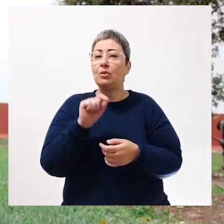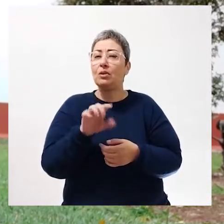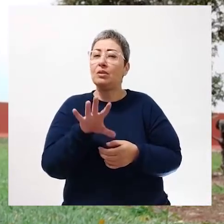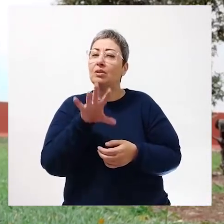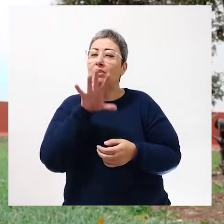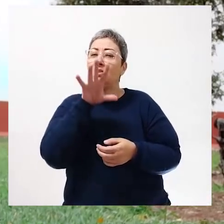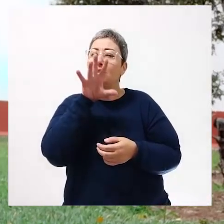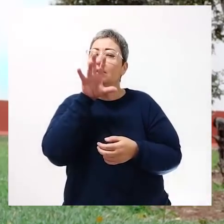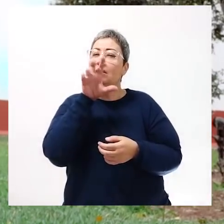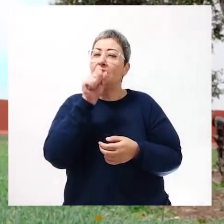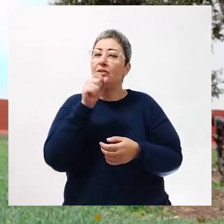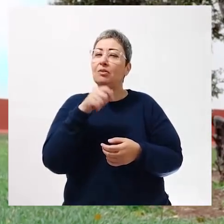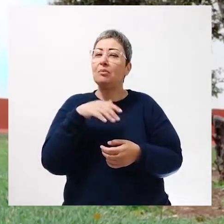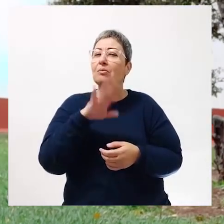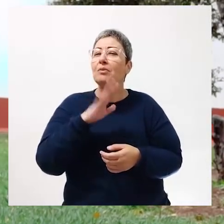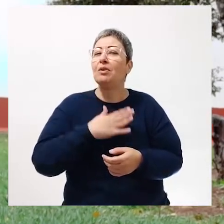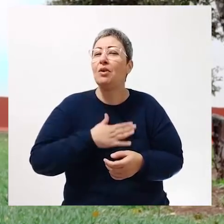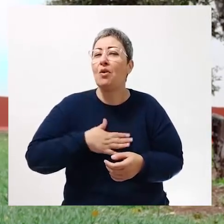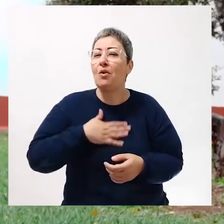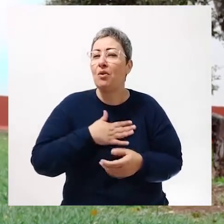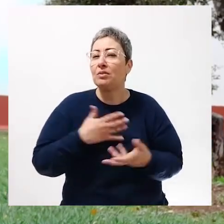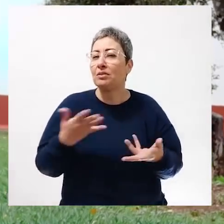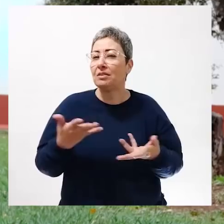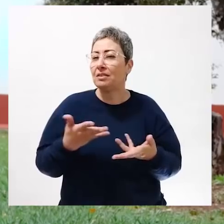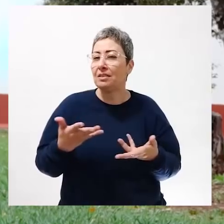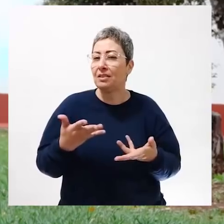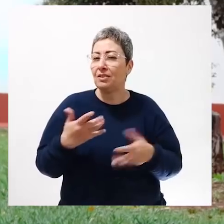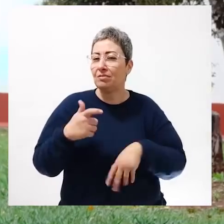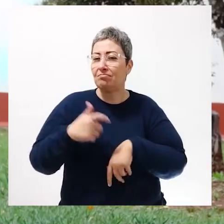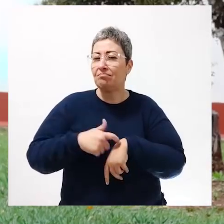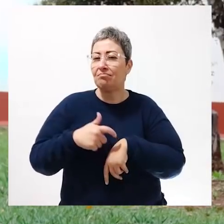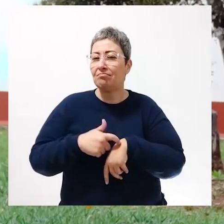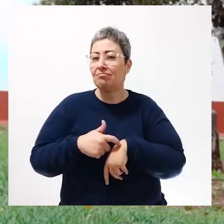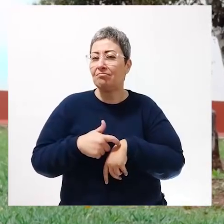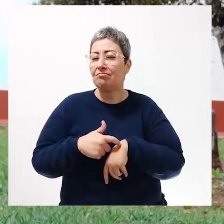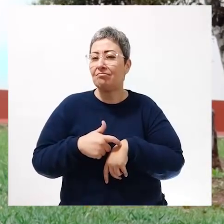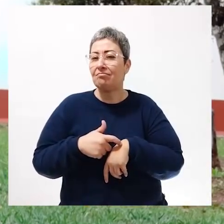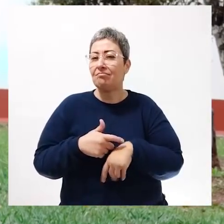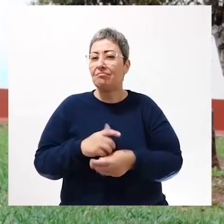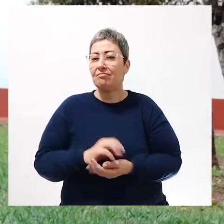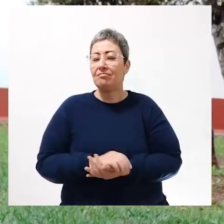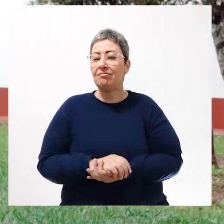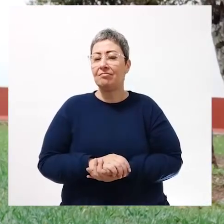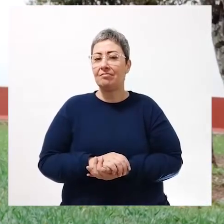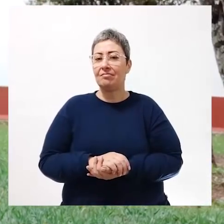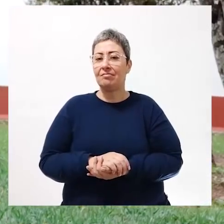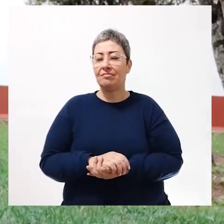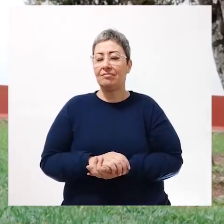E que cheiro você gostaria de sentir agora, neste momento?